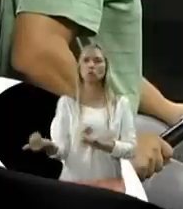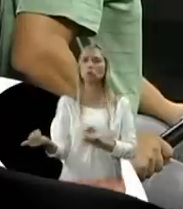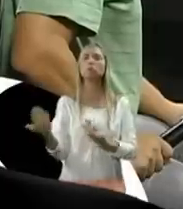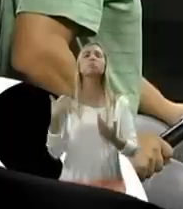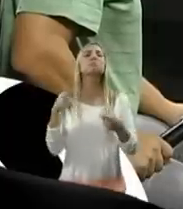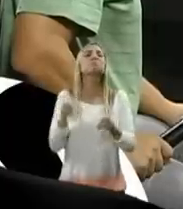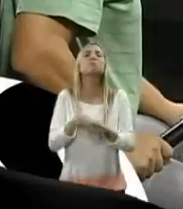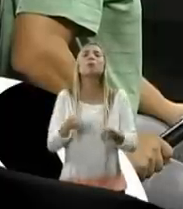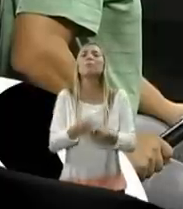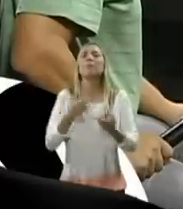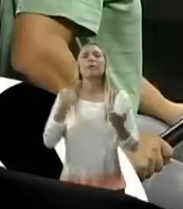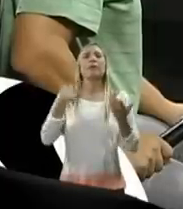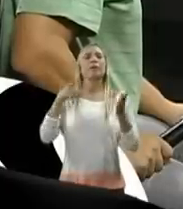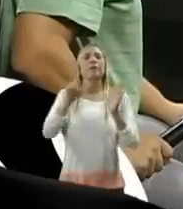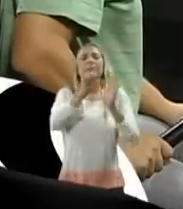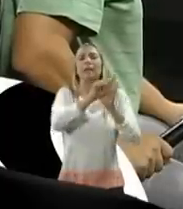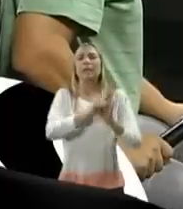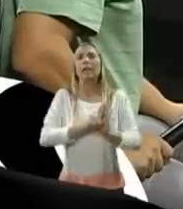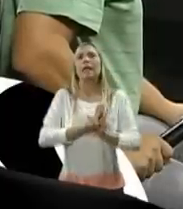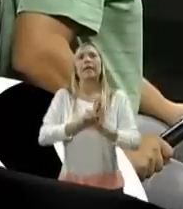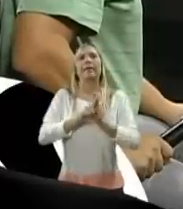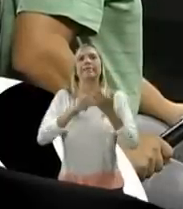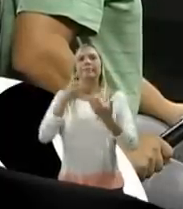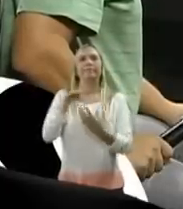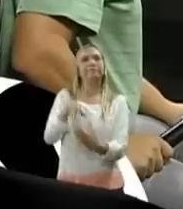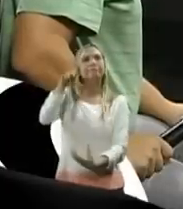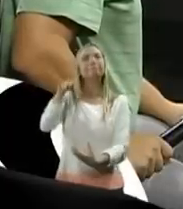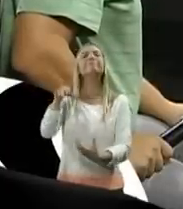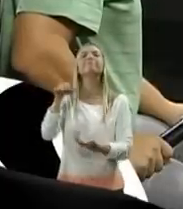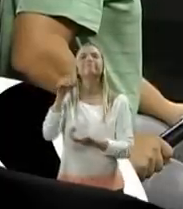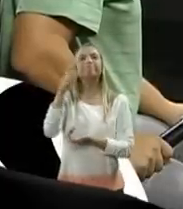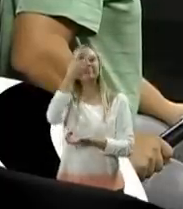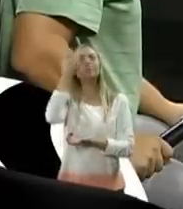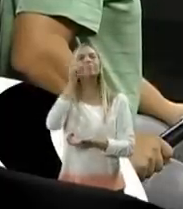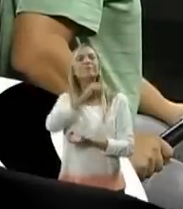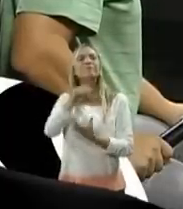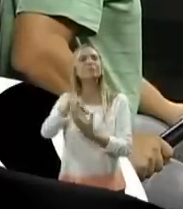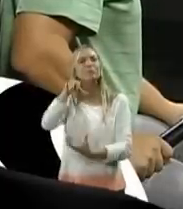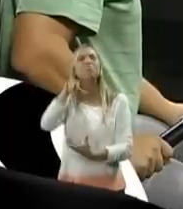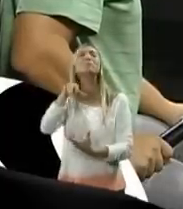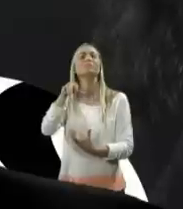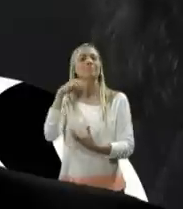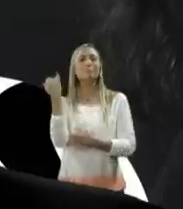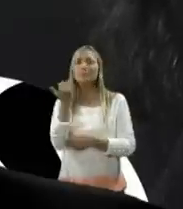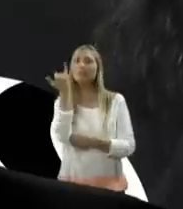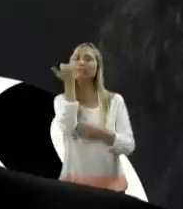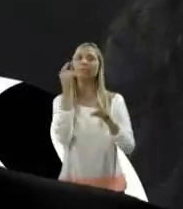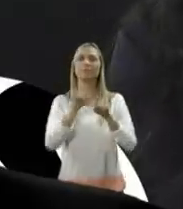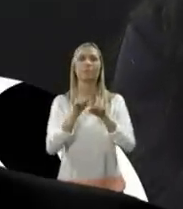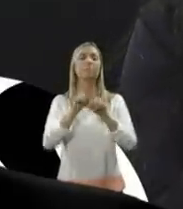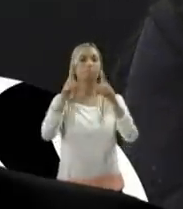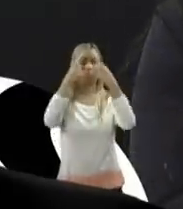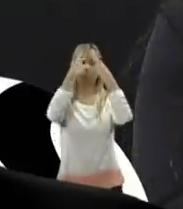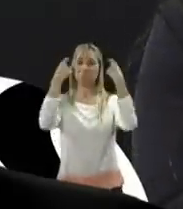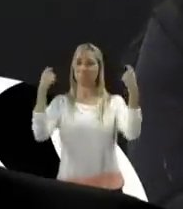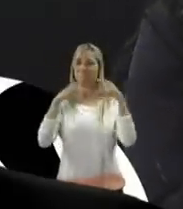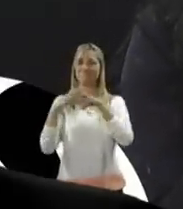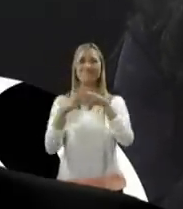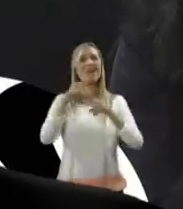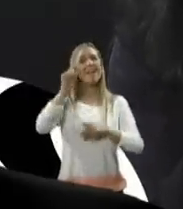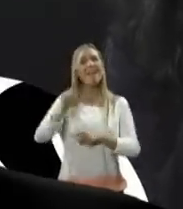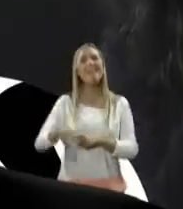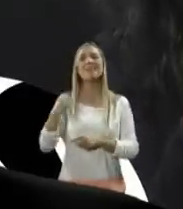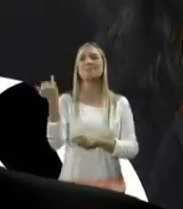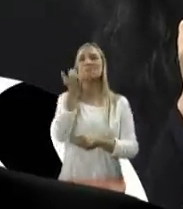as políticas nacionais, a política nacional do idoso, isso tudo tem que ser intersetorializado. A violência é uma questão de